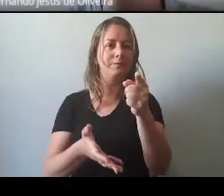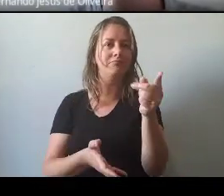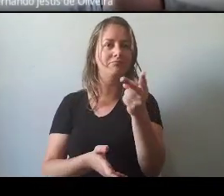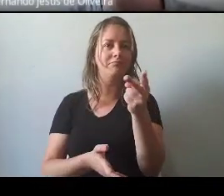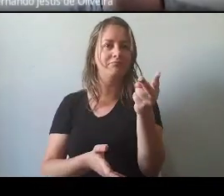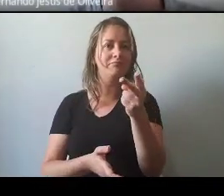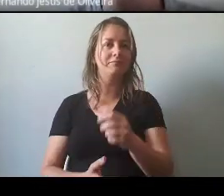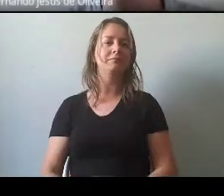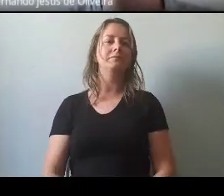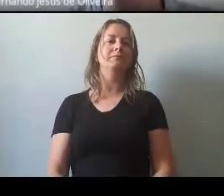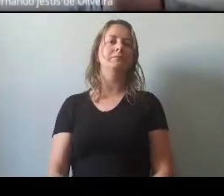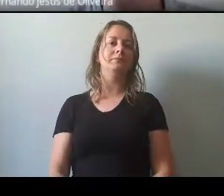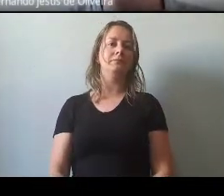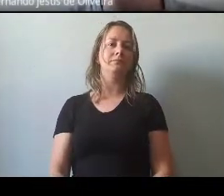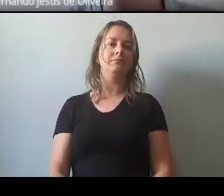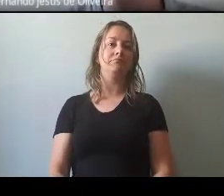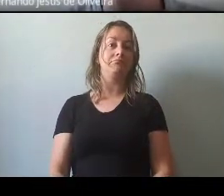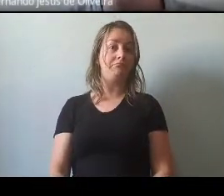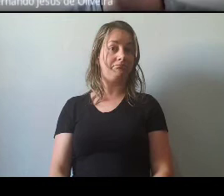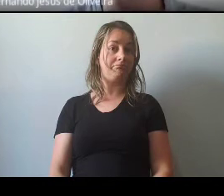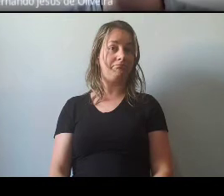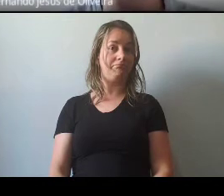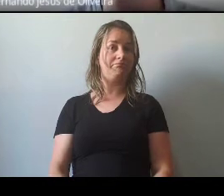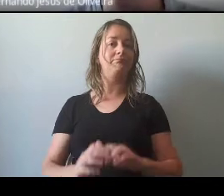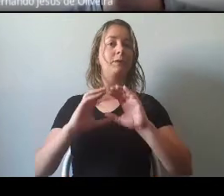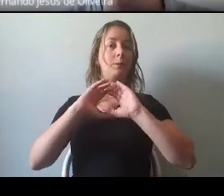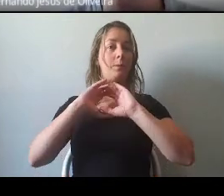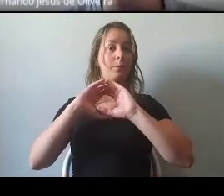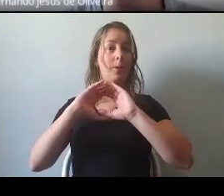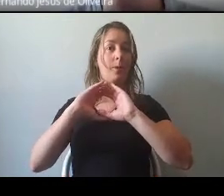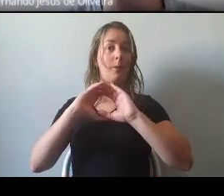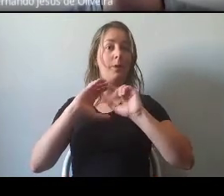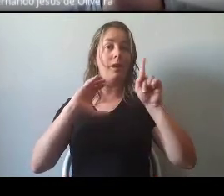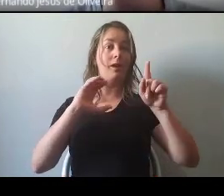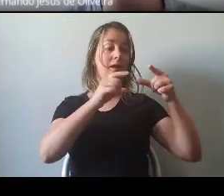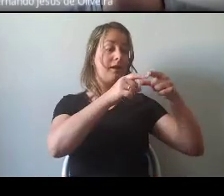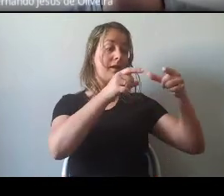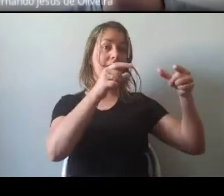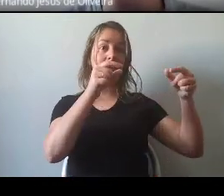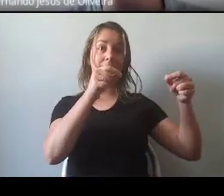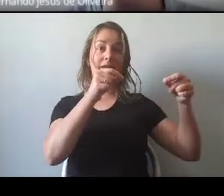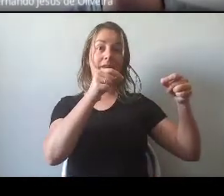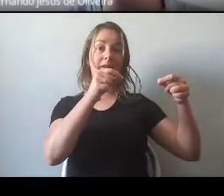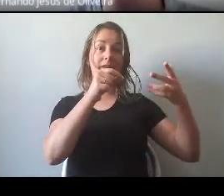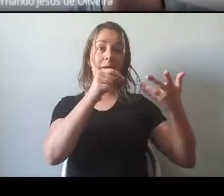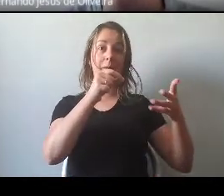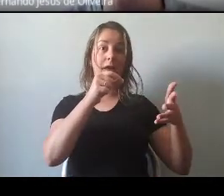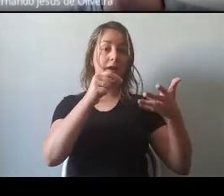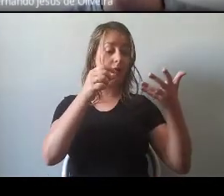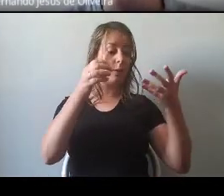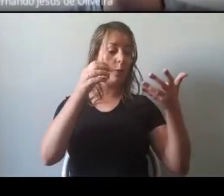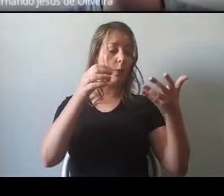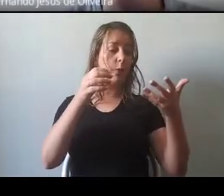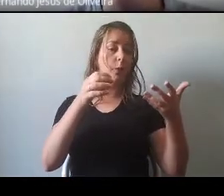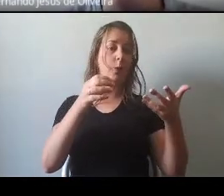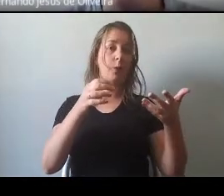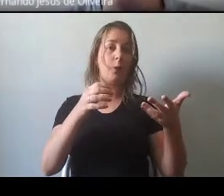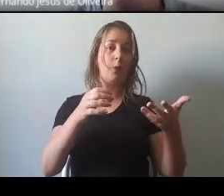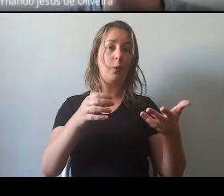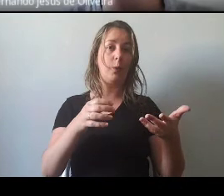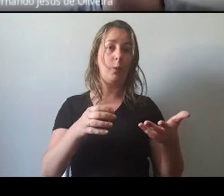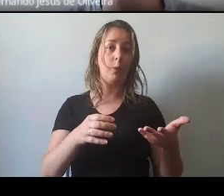em câmera lenta, aí, ó, a bola de boliche caindo exatamente igual a pena. Eles vão